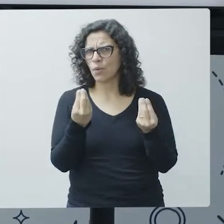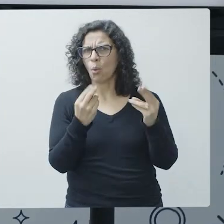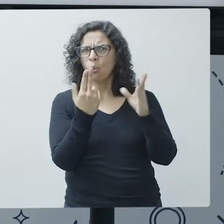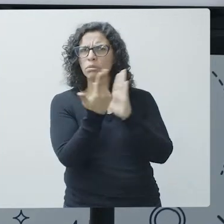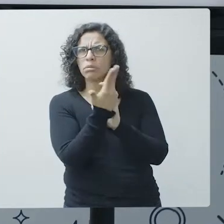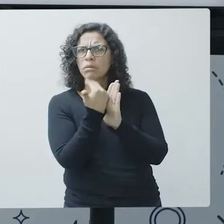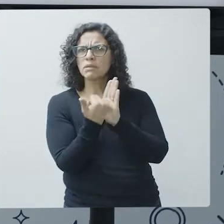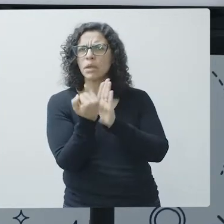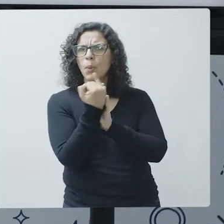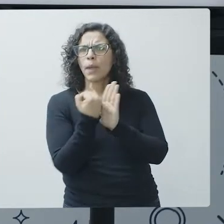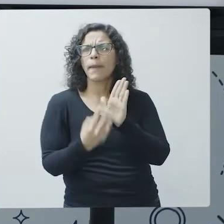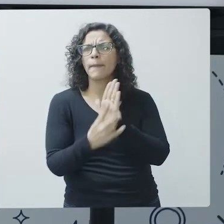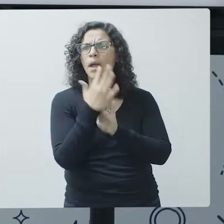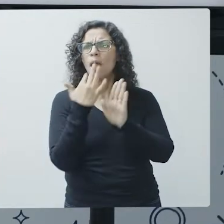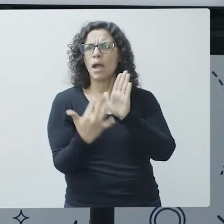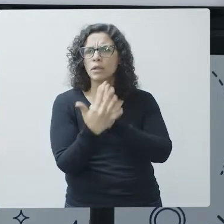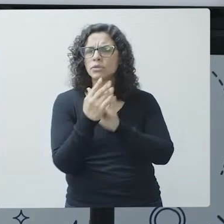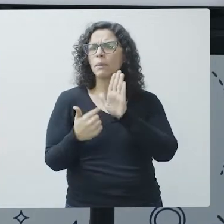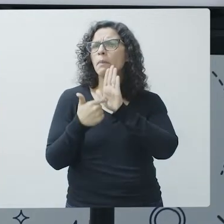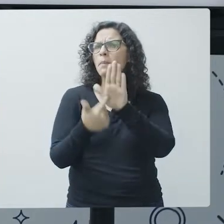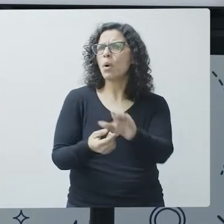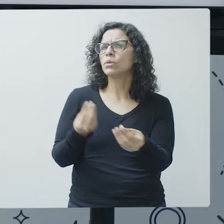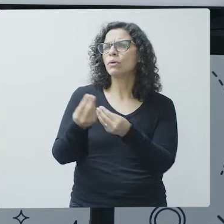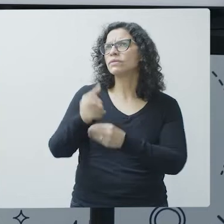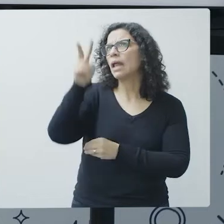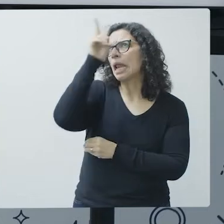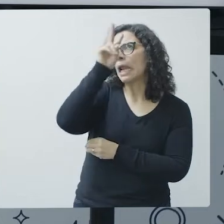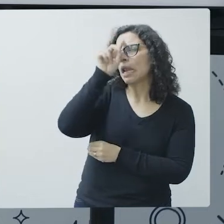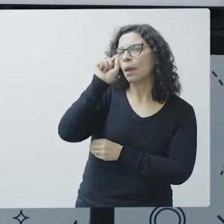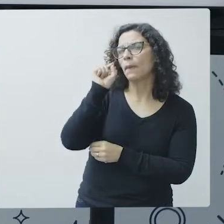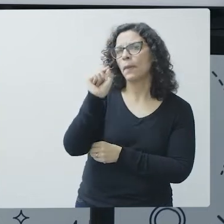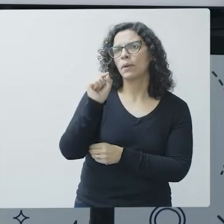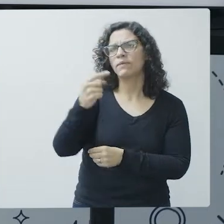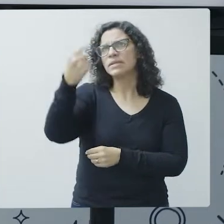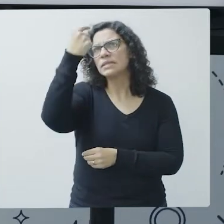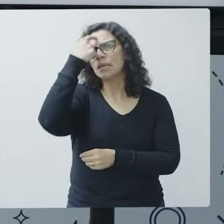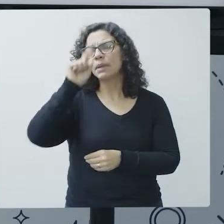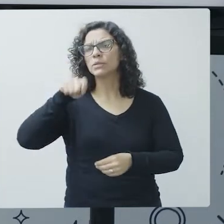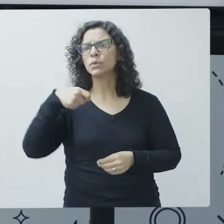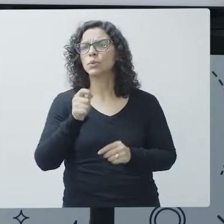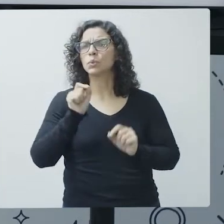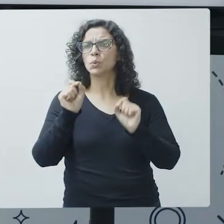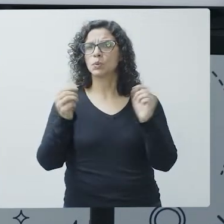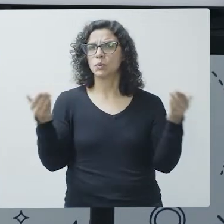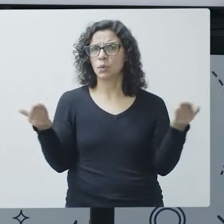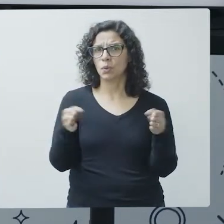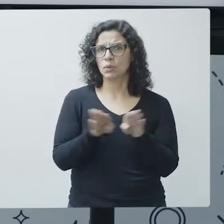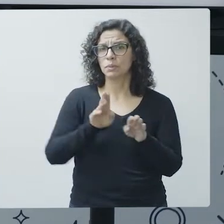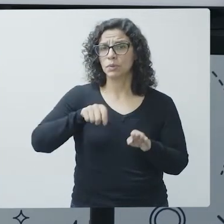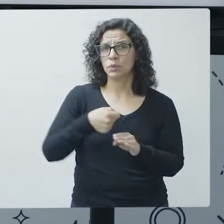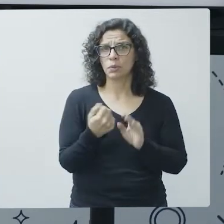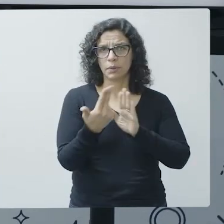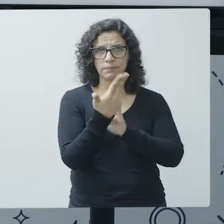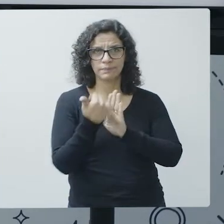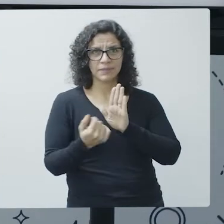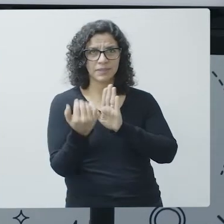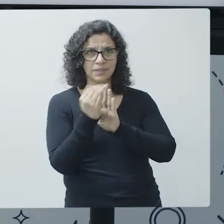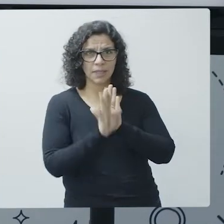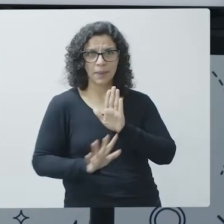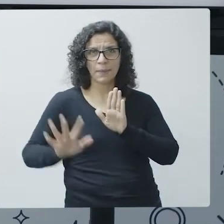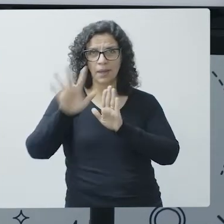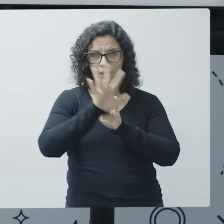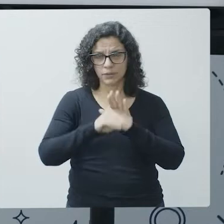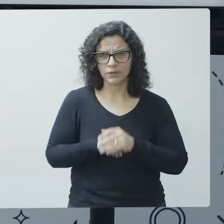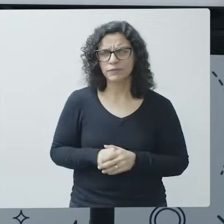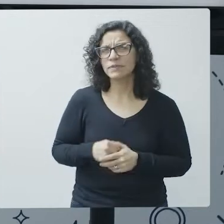imagem está trazendo à sua memória? O que você pensa com relação a essa imagem? Quando você vê aquilo, o que